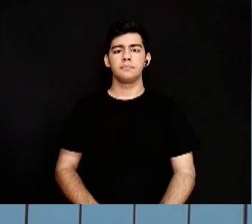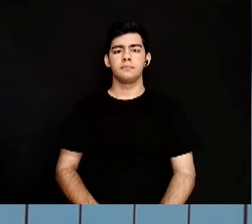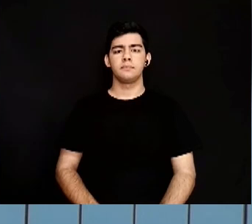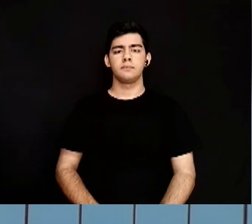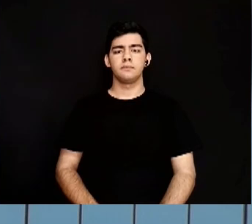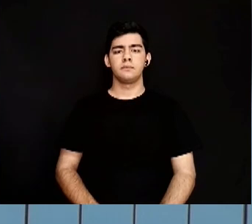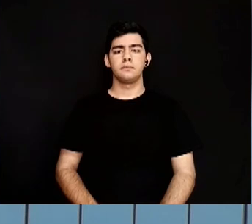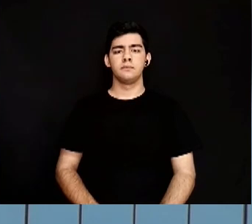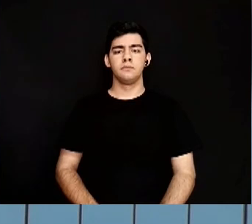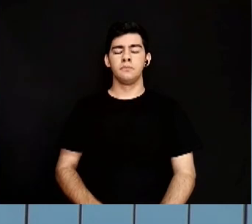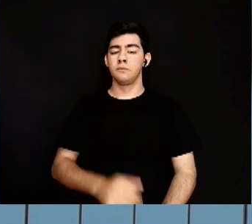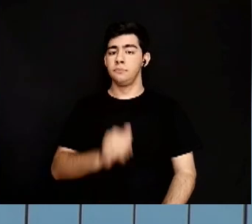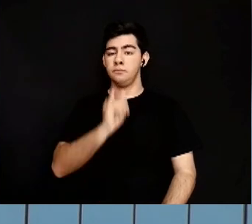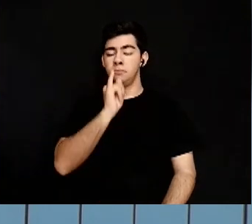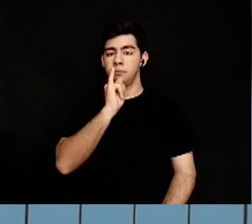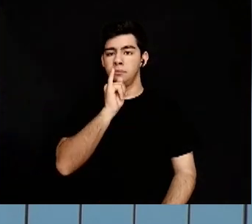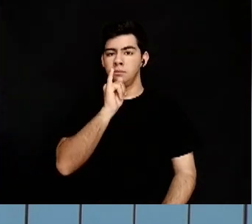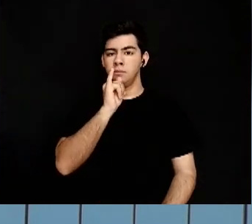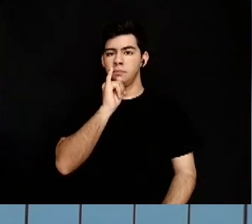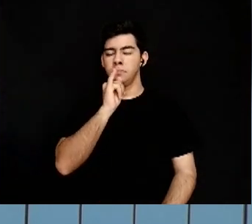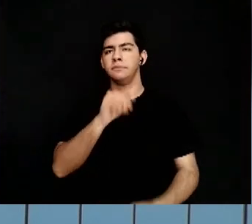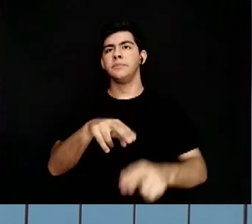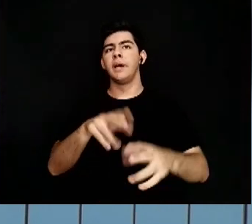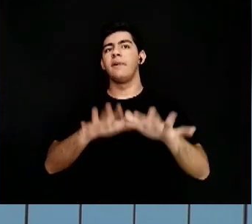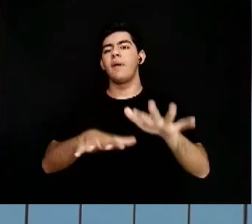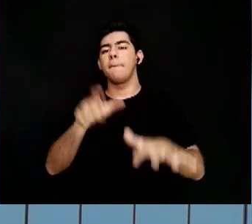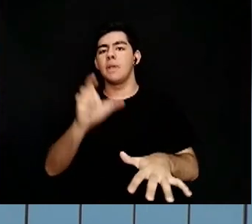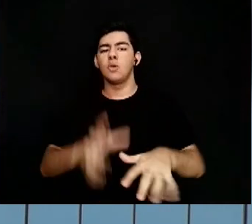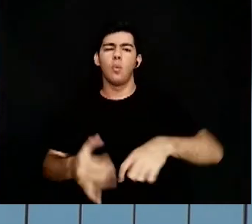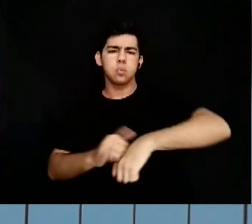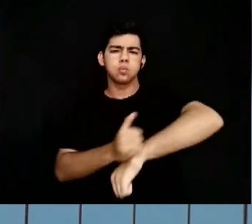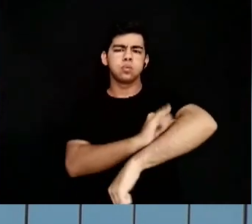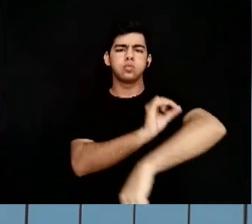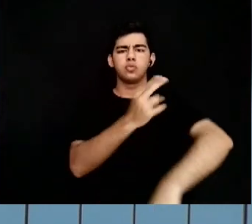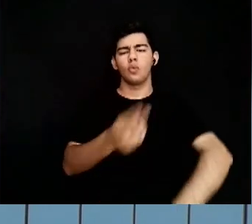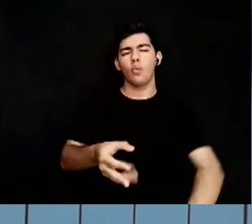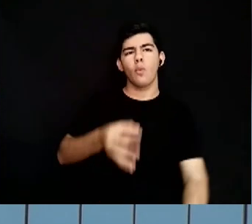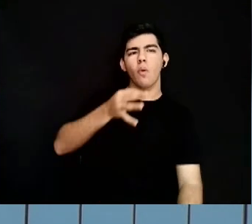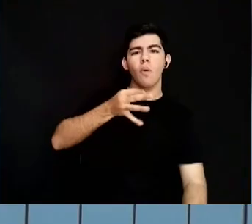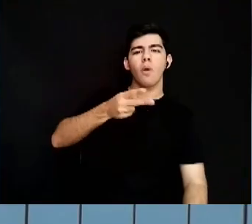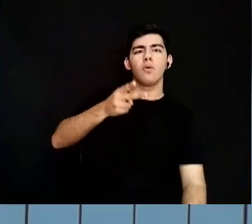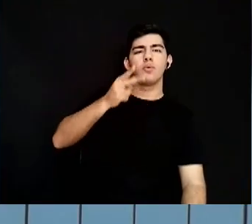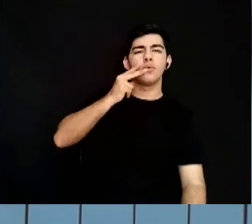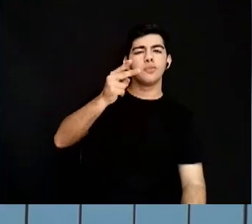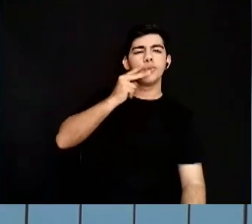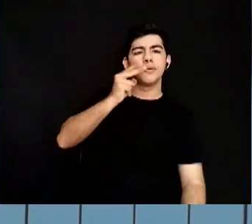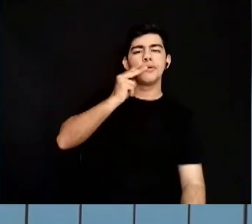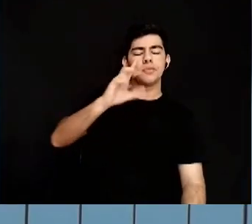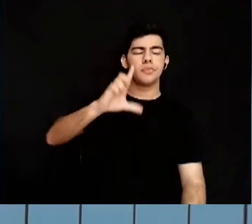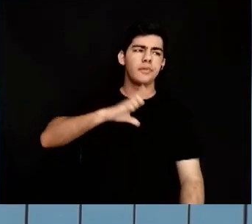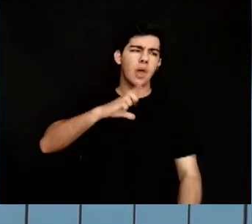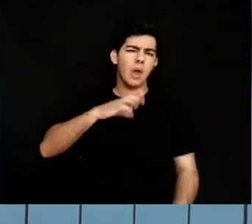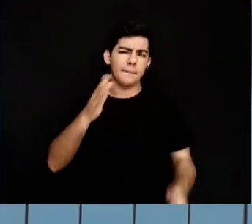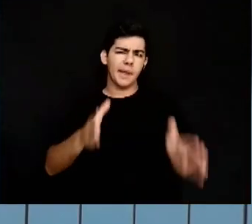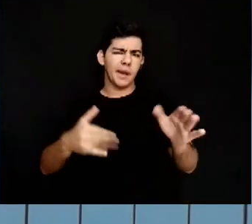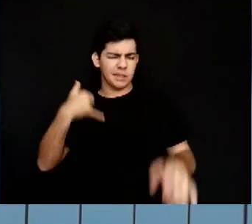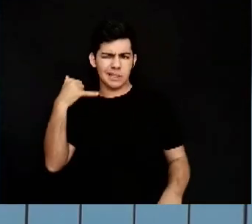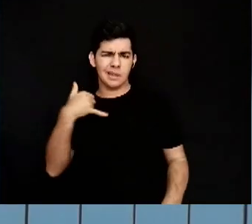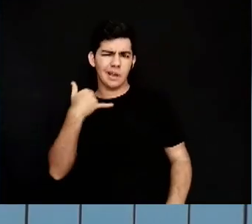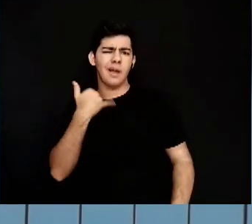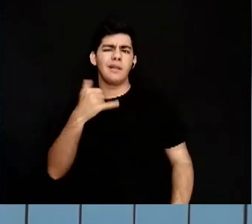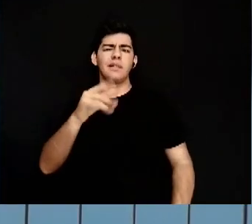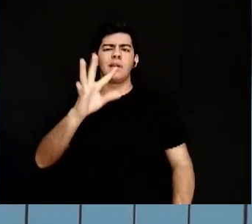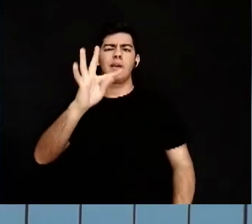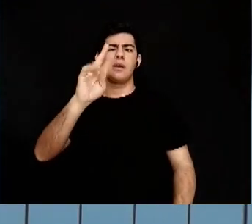predisposição como alguns fatores de risco, por exemplo, obesidade, tabagismo, tem uma faixa etária que